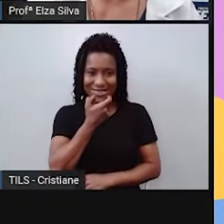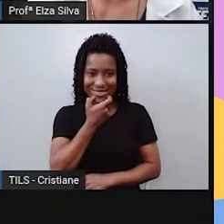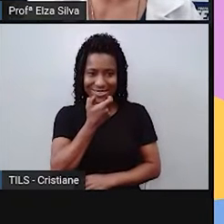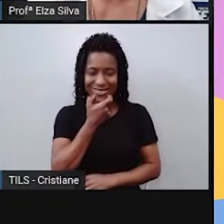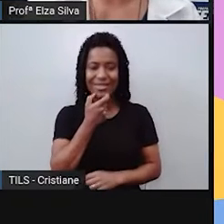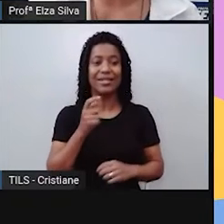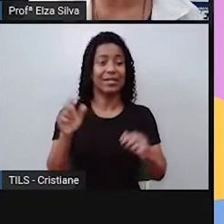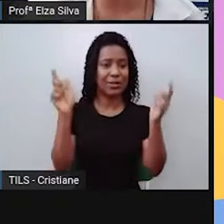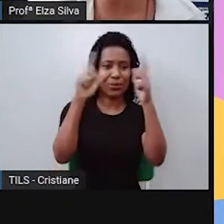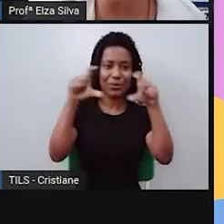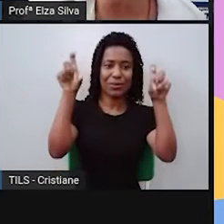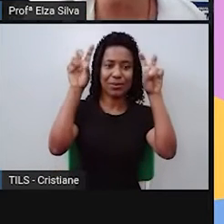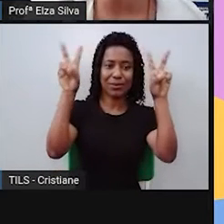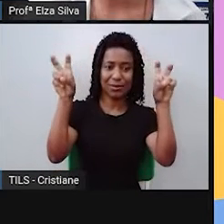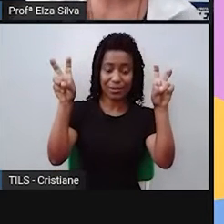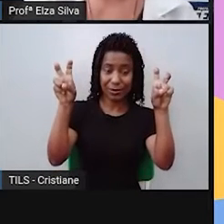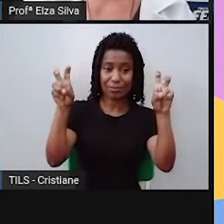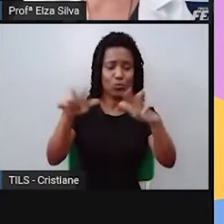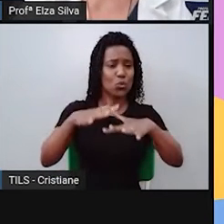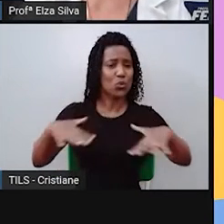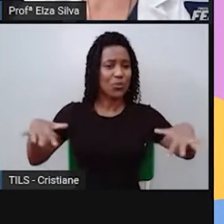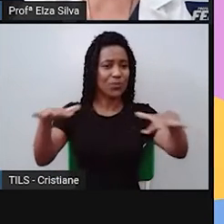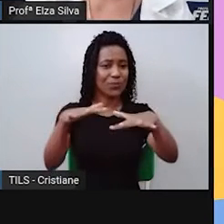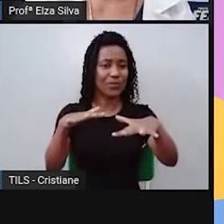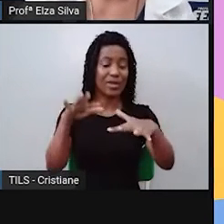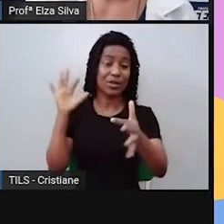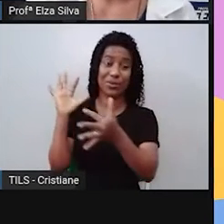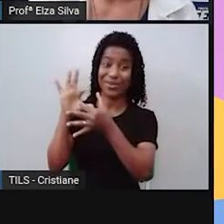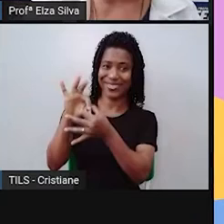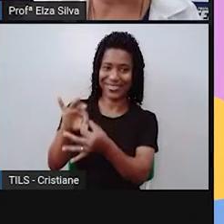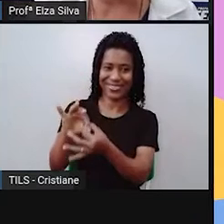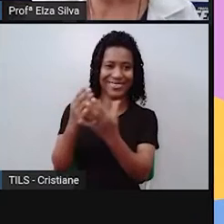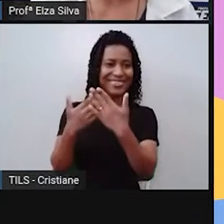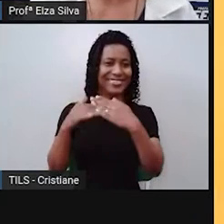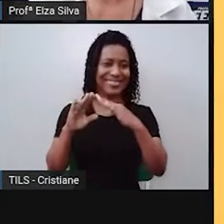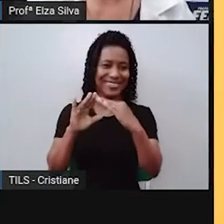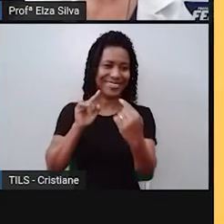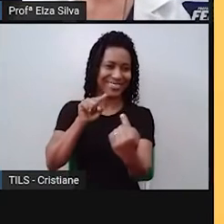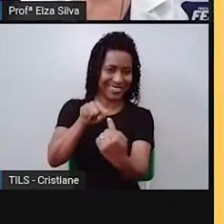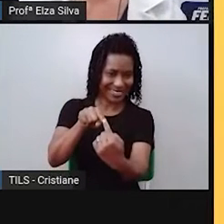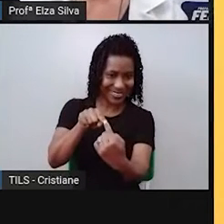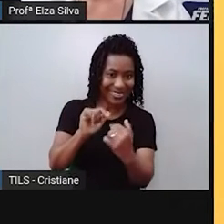cotidianas da comunidade e do contexto escolar. Ok?